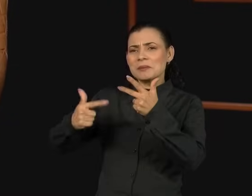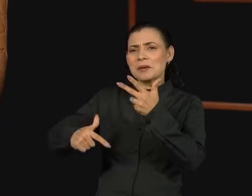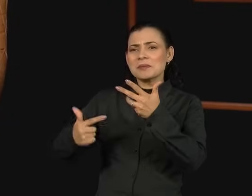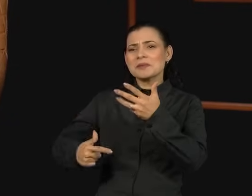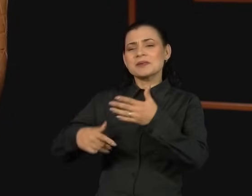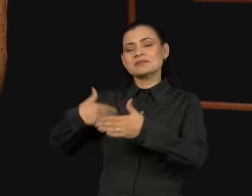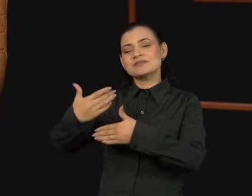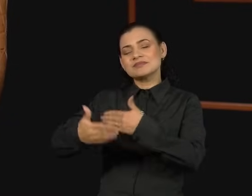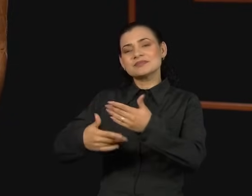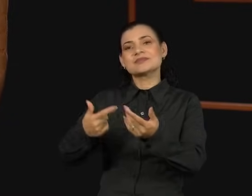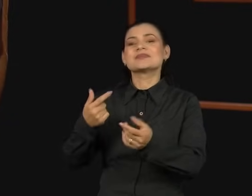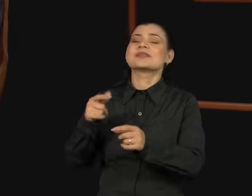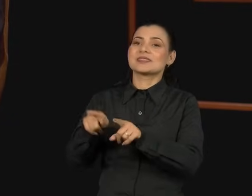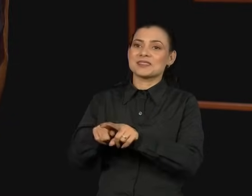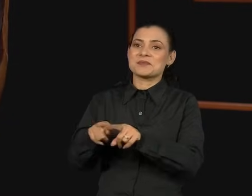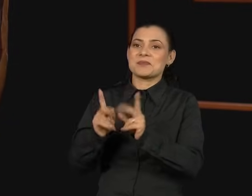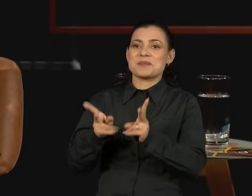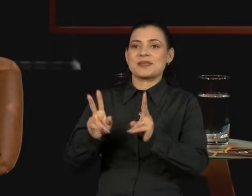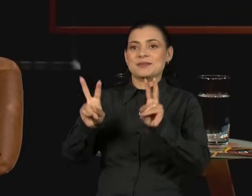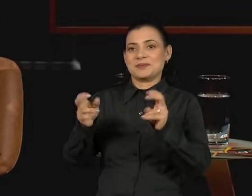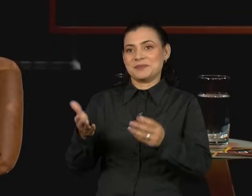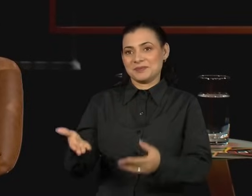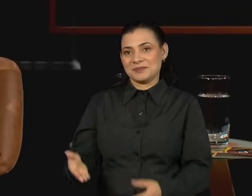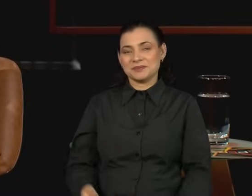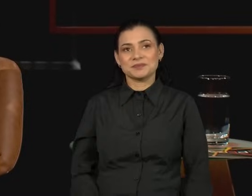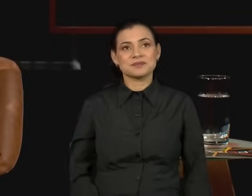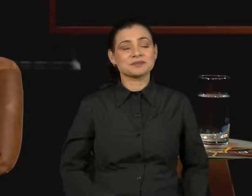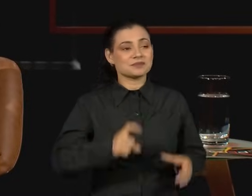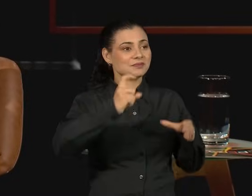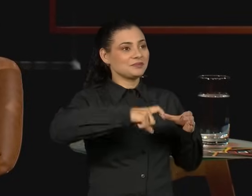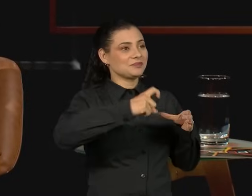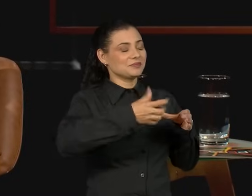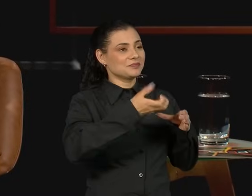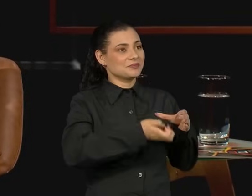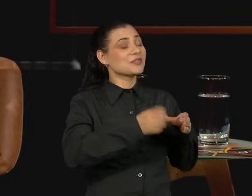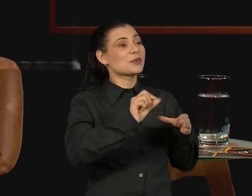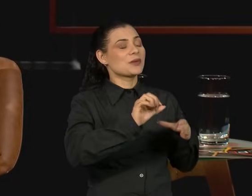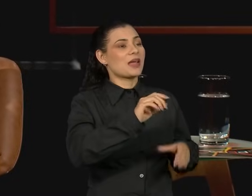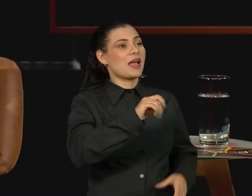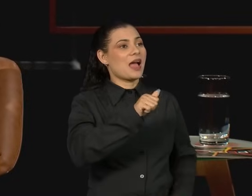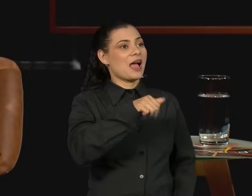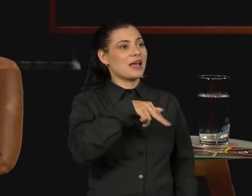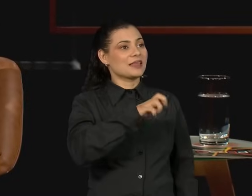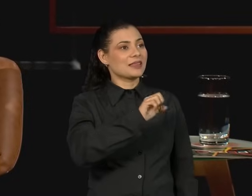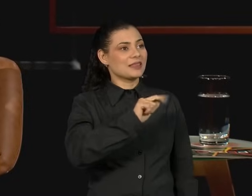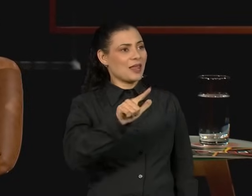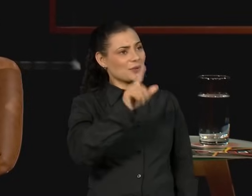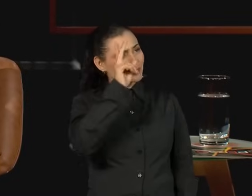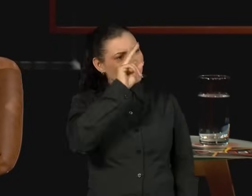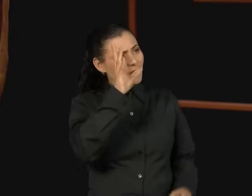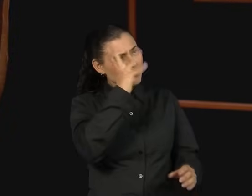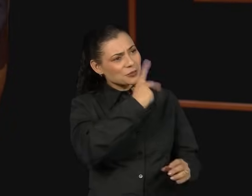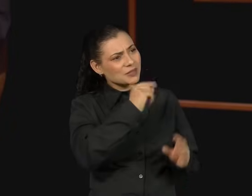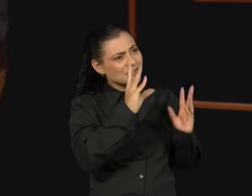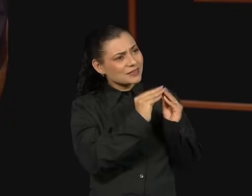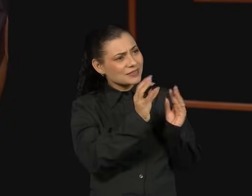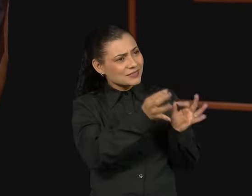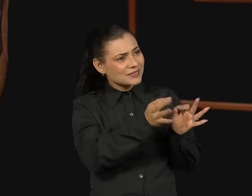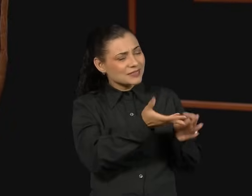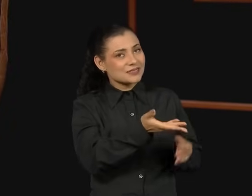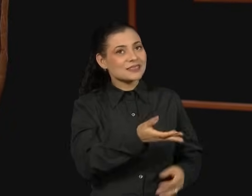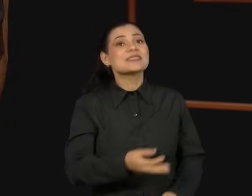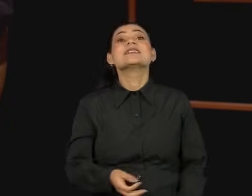tarde, gravando esse disco. E o disco se chama O Anel. E tem uma história muito bonitinha relacionada ao